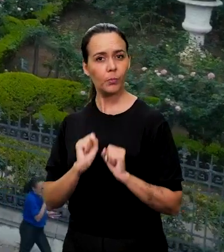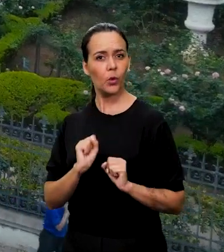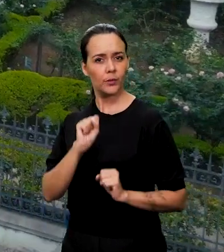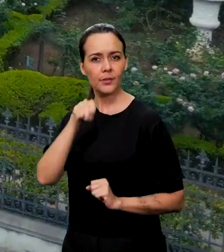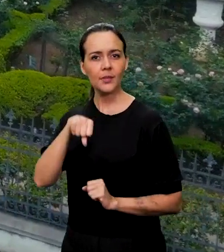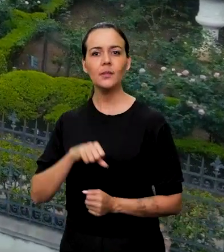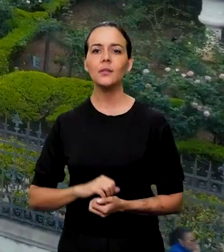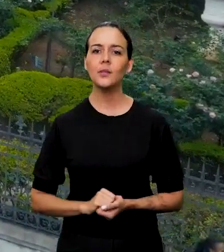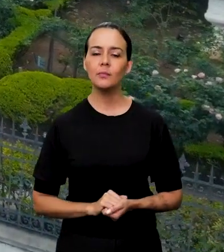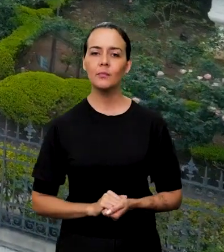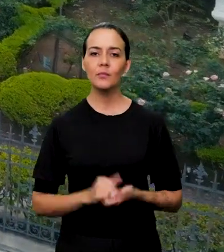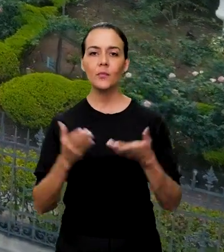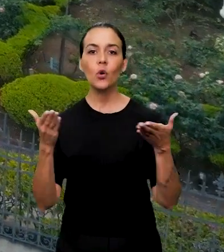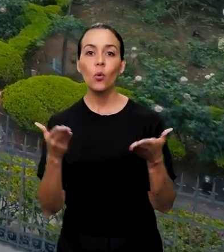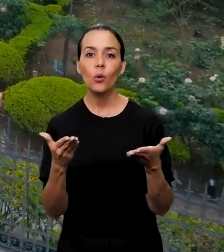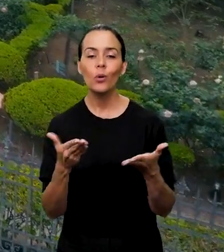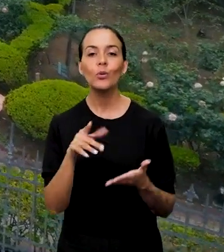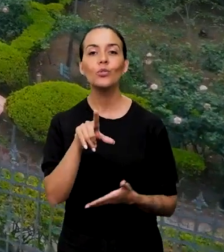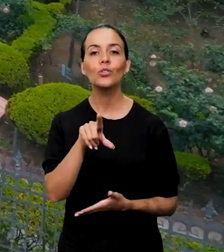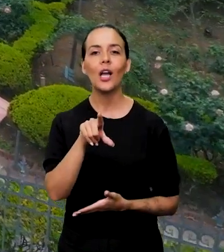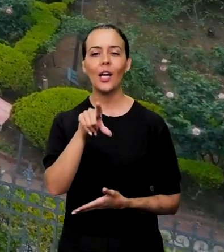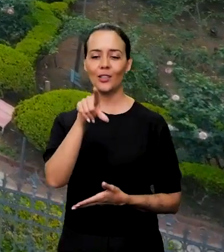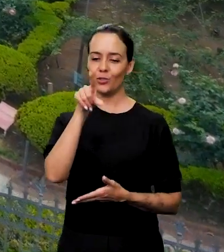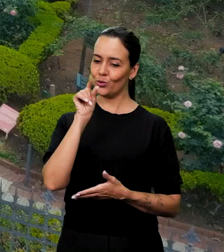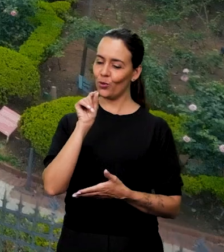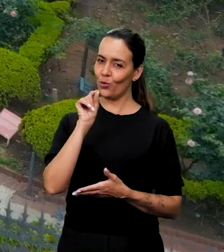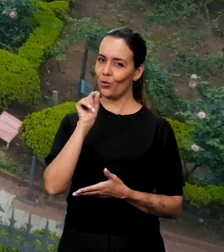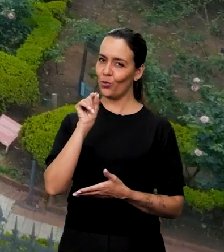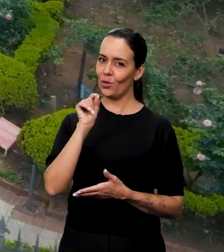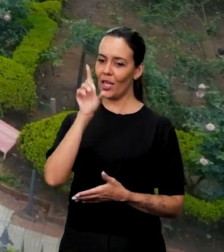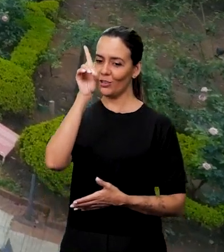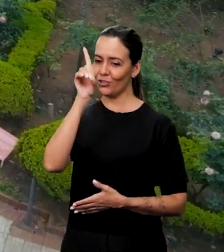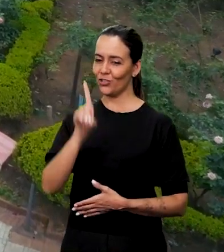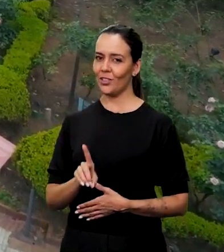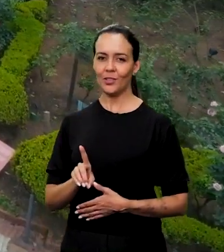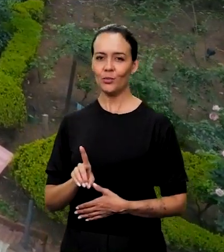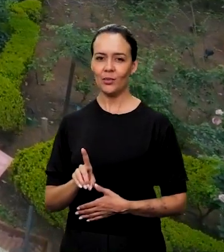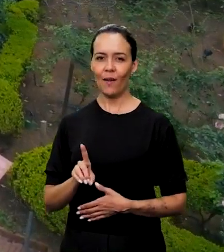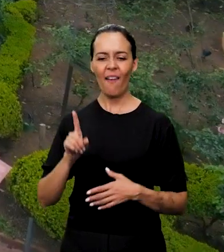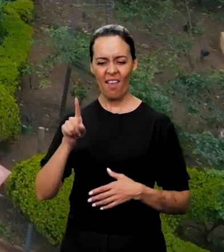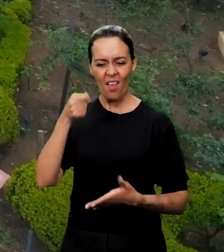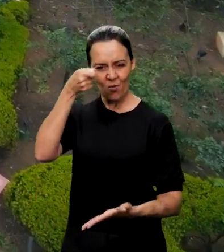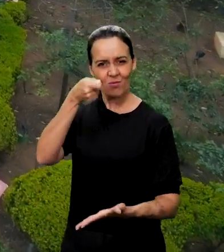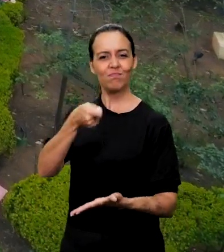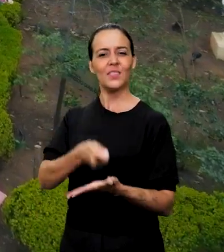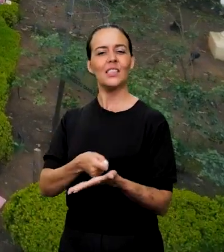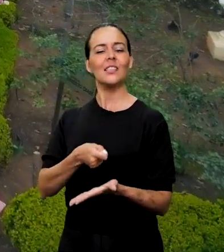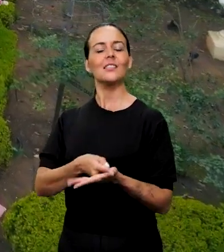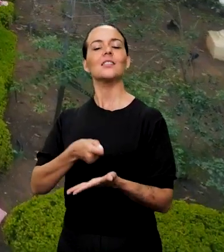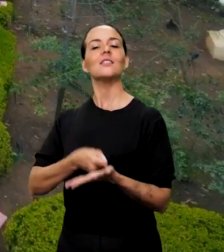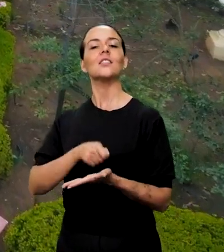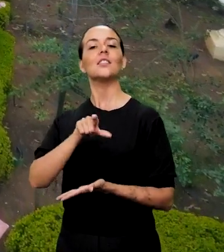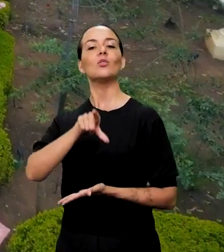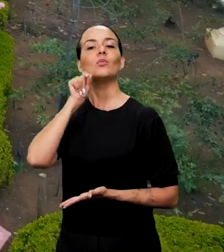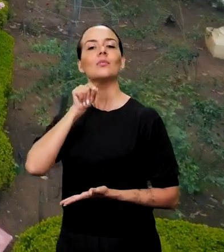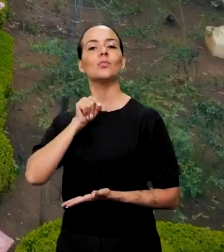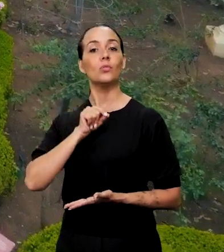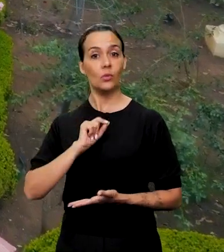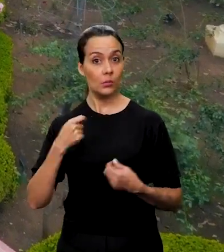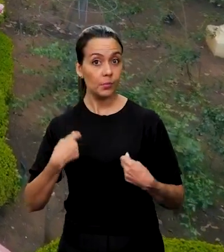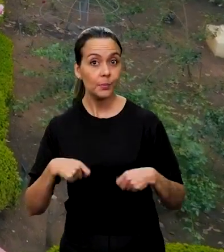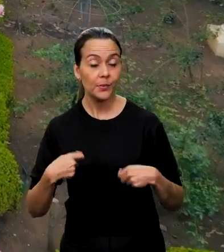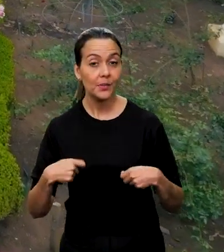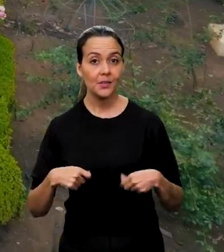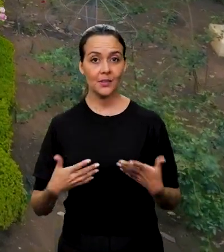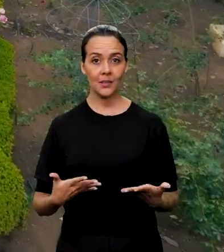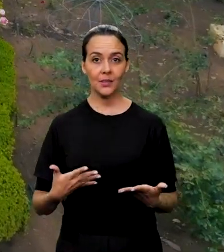dizer, hoje a escolha não é mais apenas um direito, é um dever. Gita né? Grindeberg. Nós somos obrigados a escolher e fazer